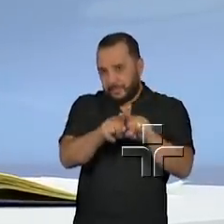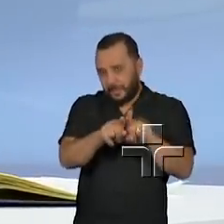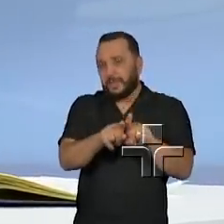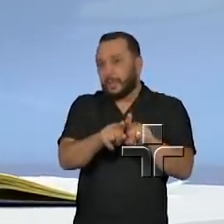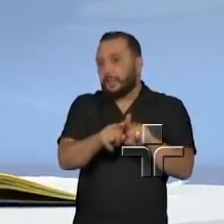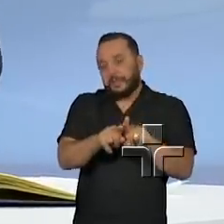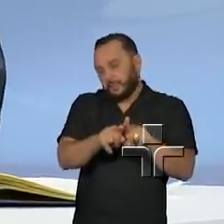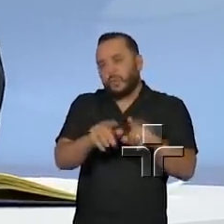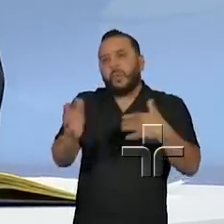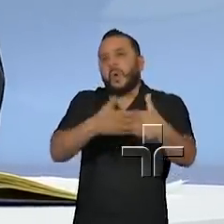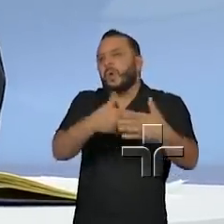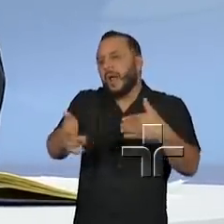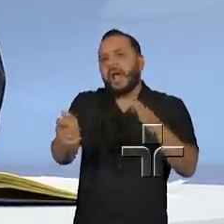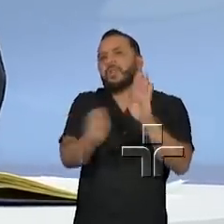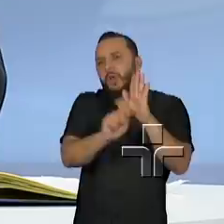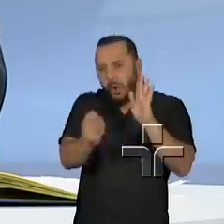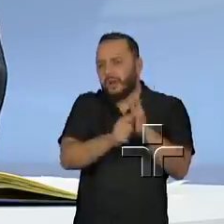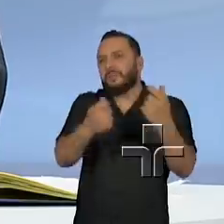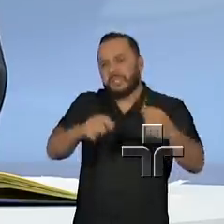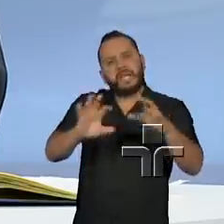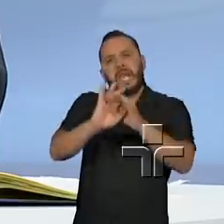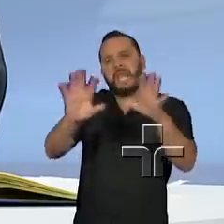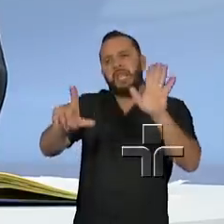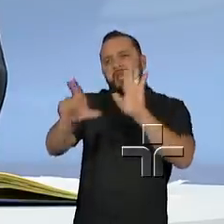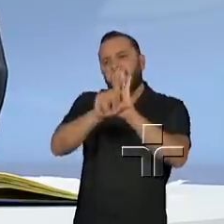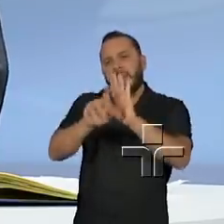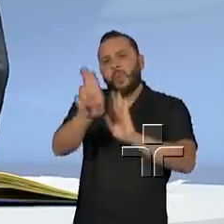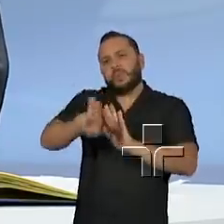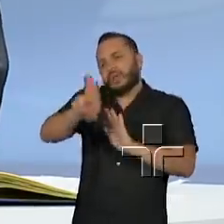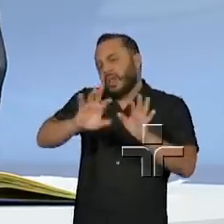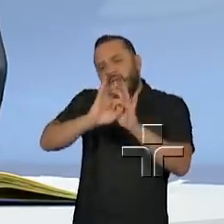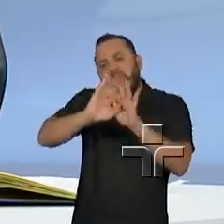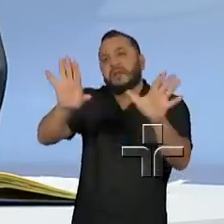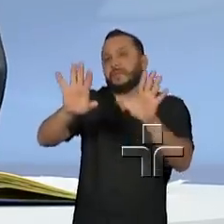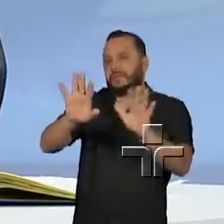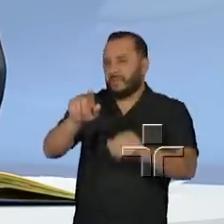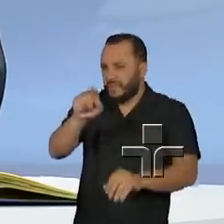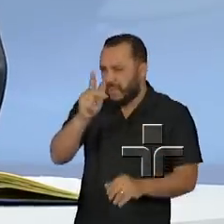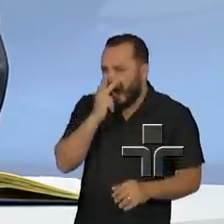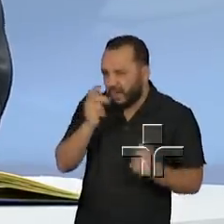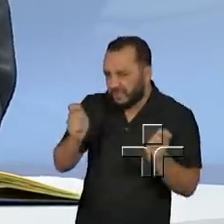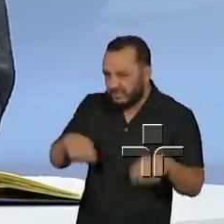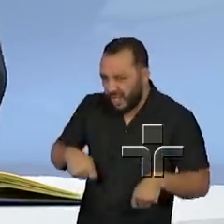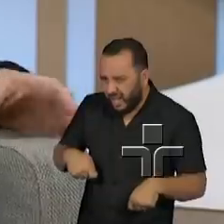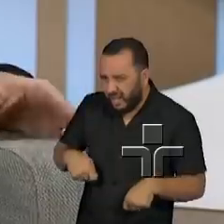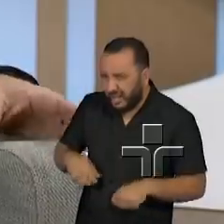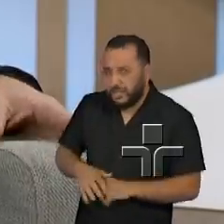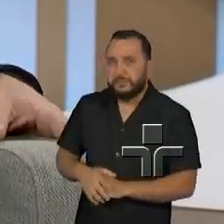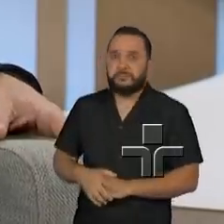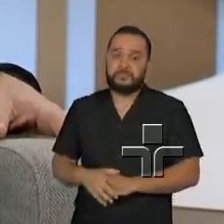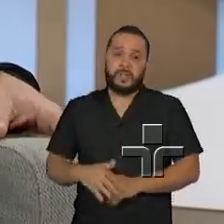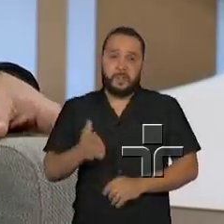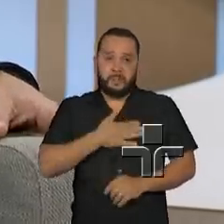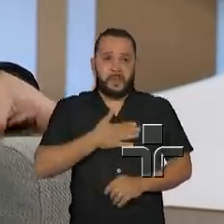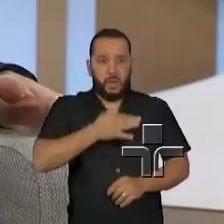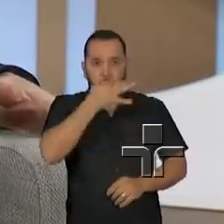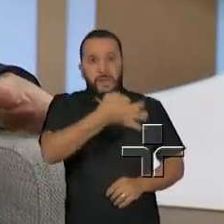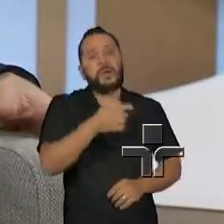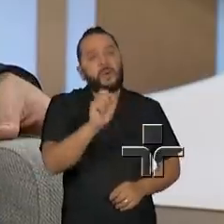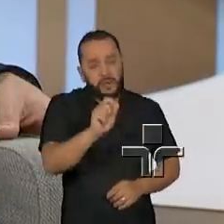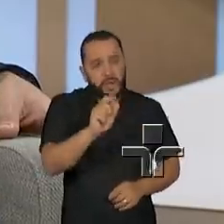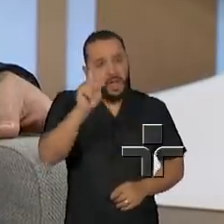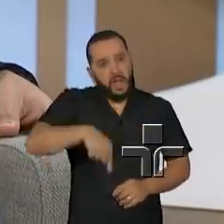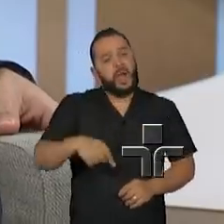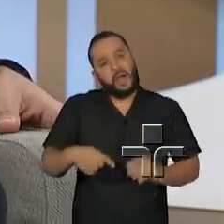ser legalizadas, regulamentadas. Você acha que isso seria, de fato, possível? Essa posição que eu defendo é atualmente